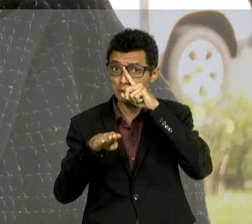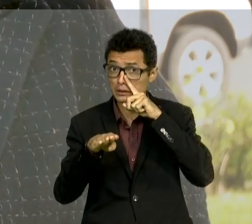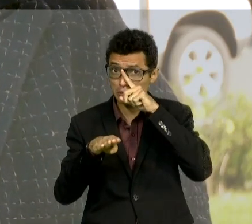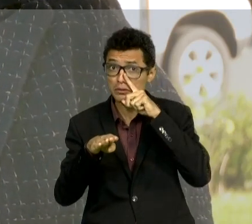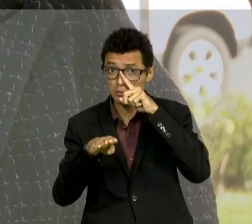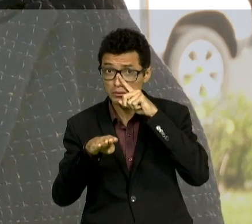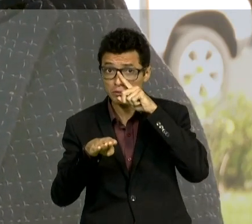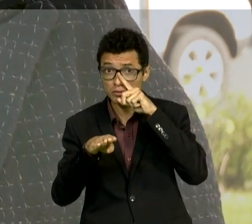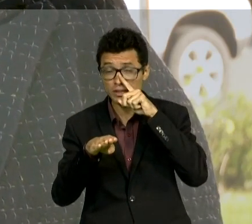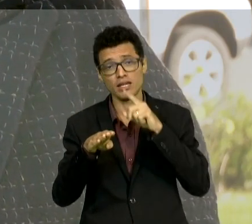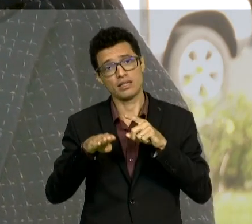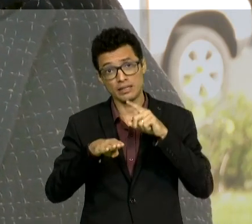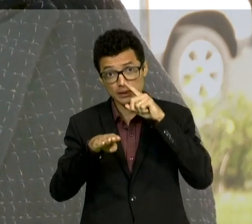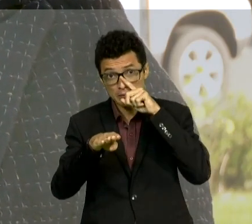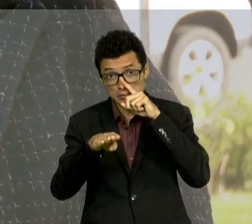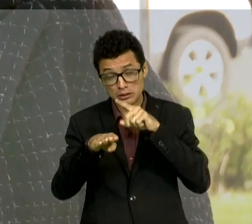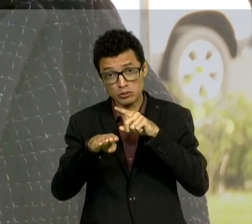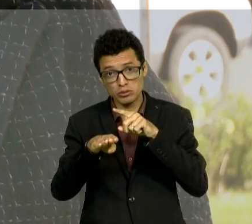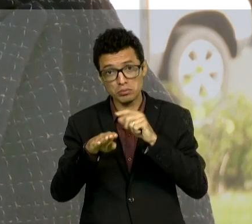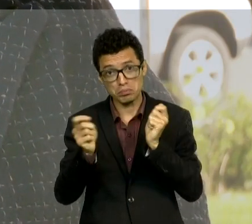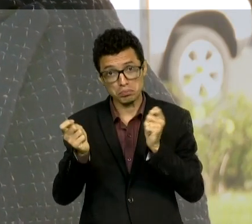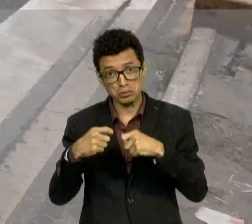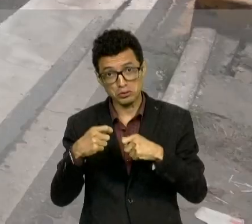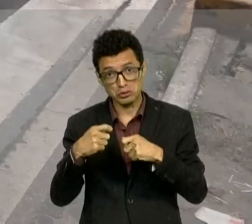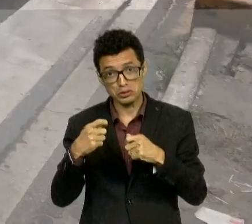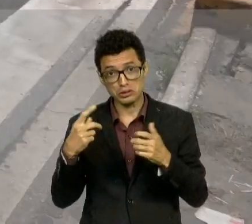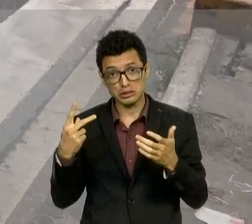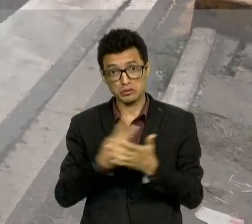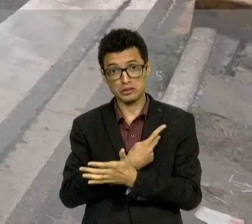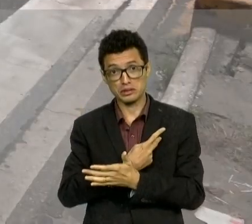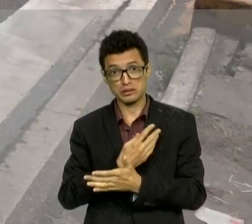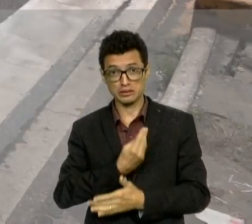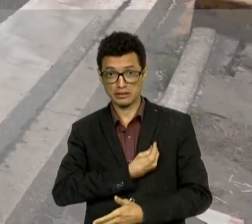que a gente pode fazer contra a gente ou contra os outros.